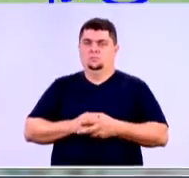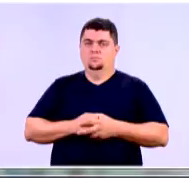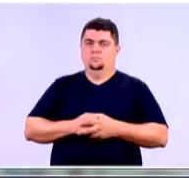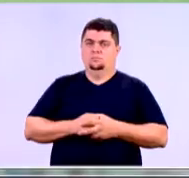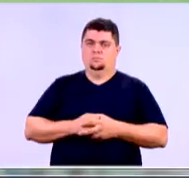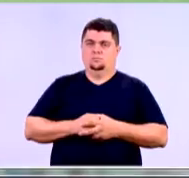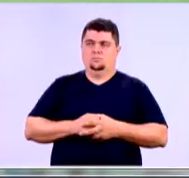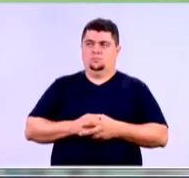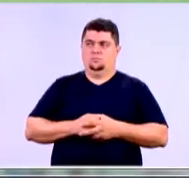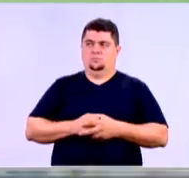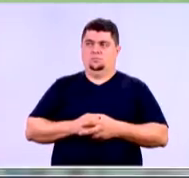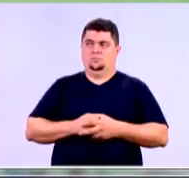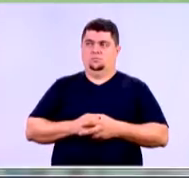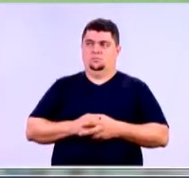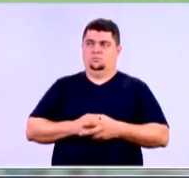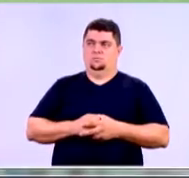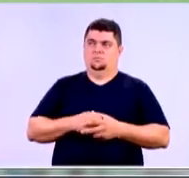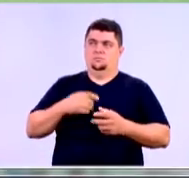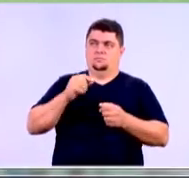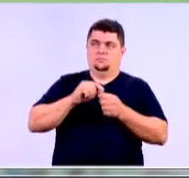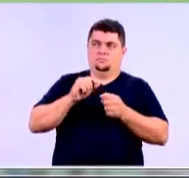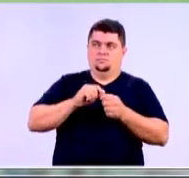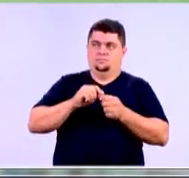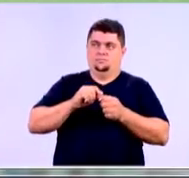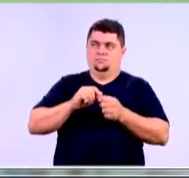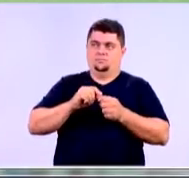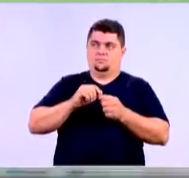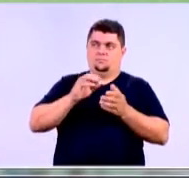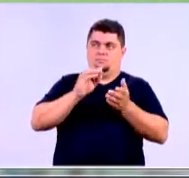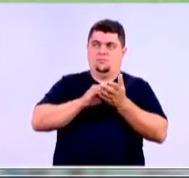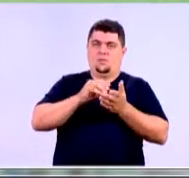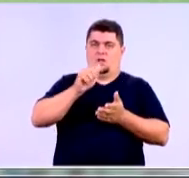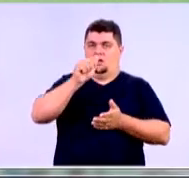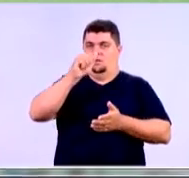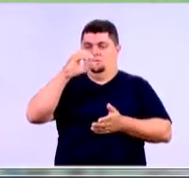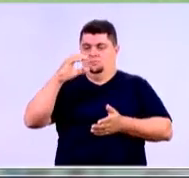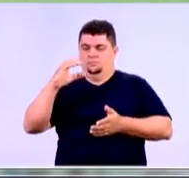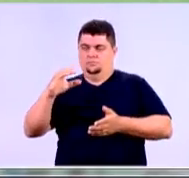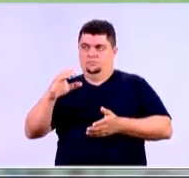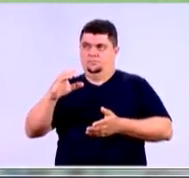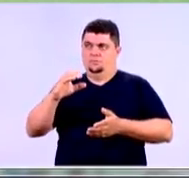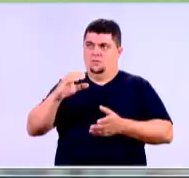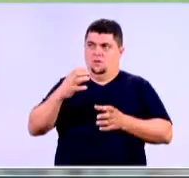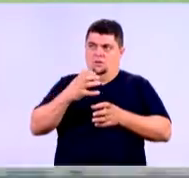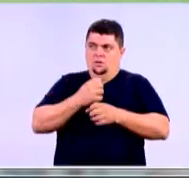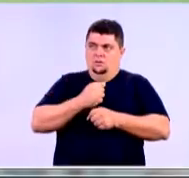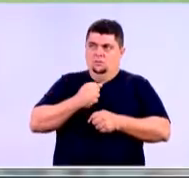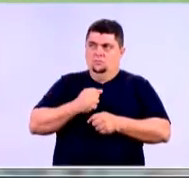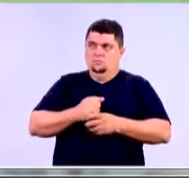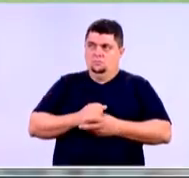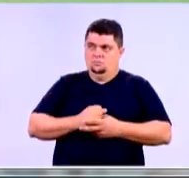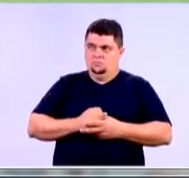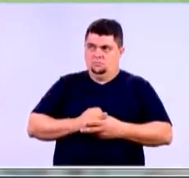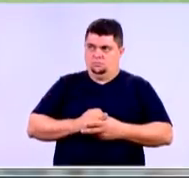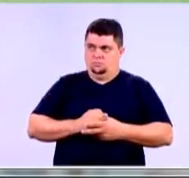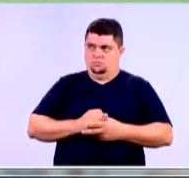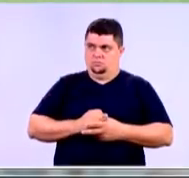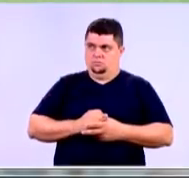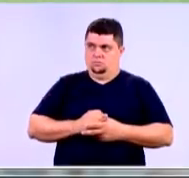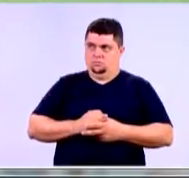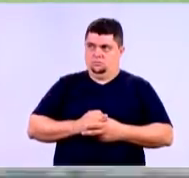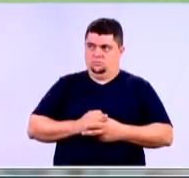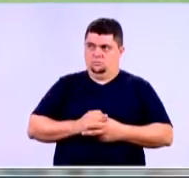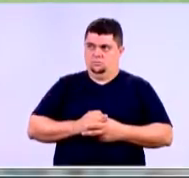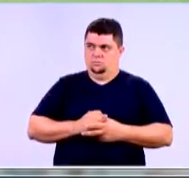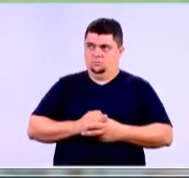fazer capital de terceiros, eu vou colocar o meu ativo circulante mais os... Perdão, obrigada, professora.